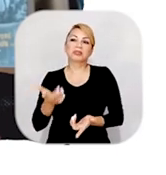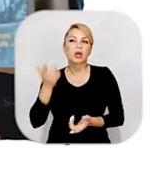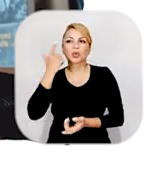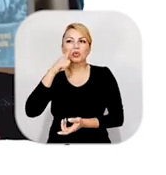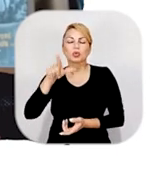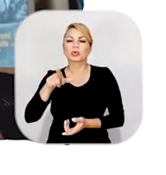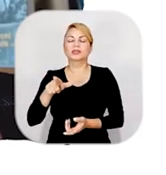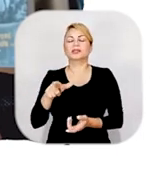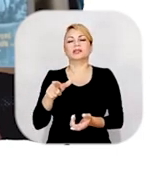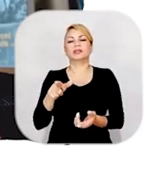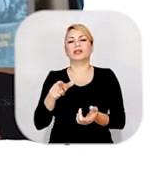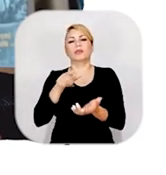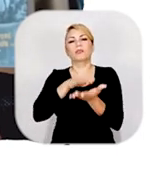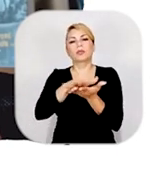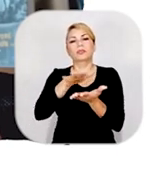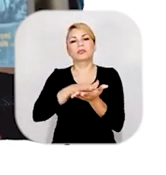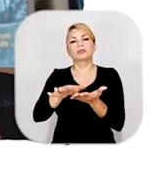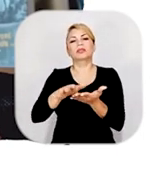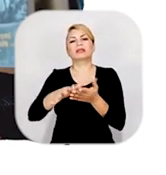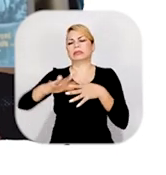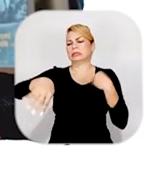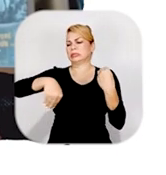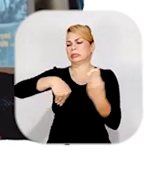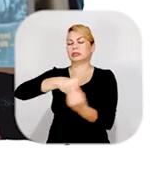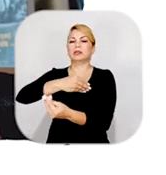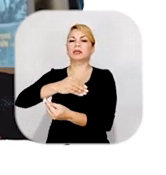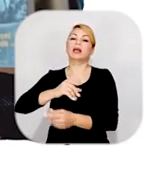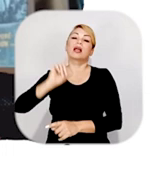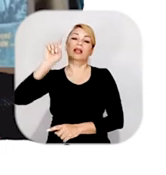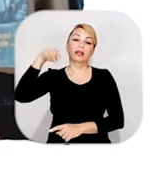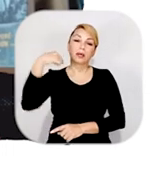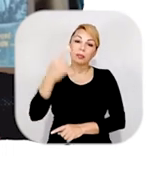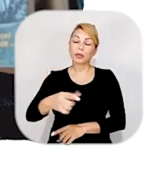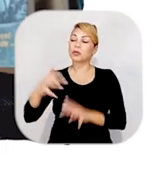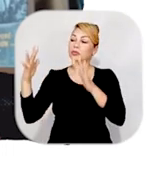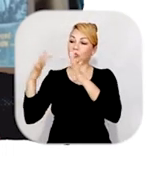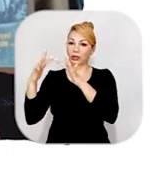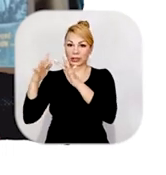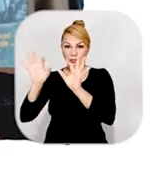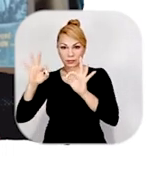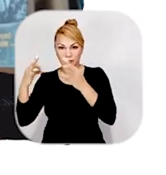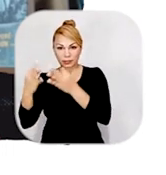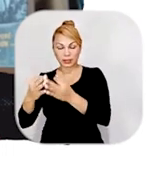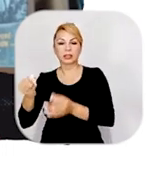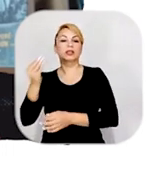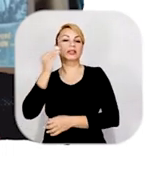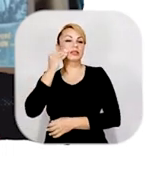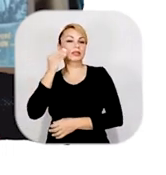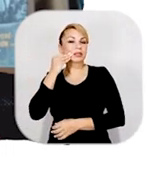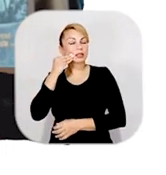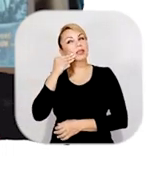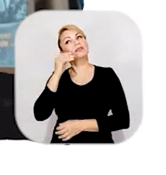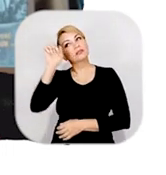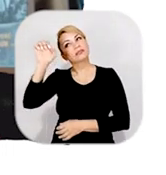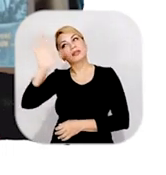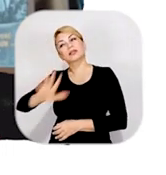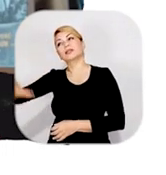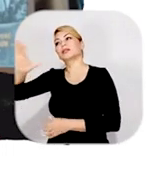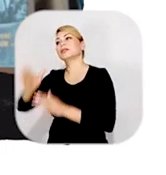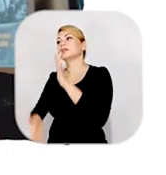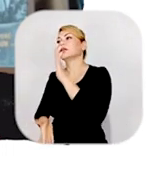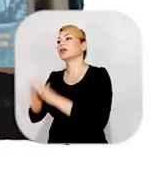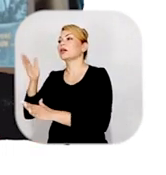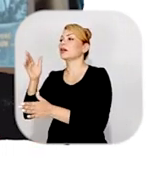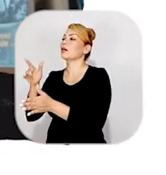tudo misturado. E depois, então, nesse contato que eu tive com a família, eu tentei ver na própria Europa se conseguiria algum projeto